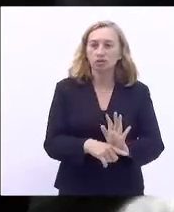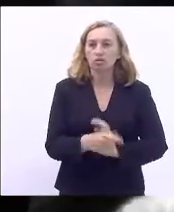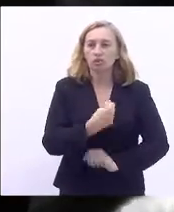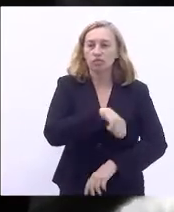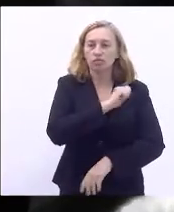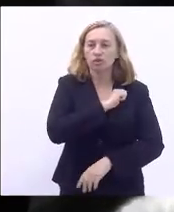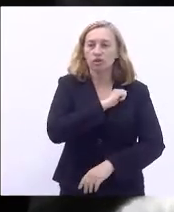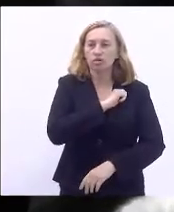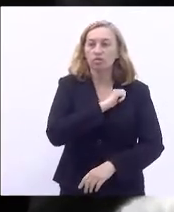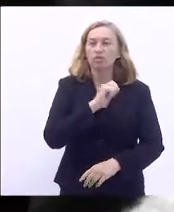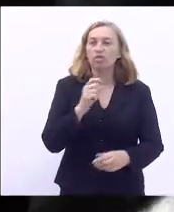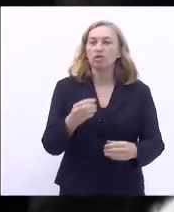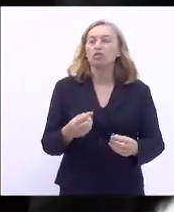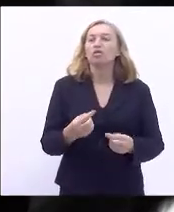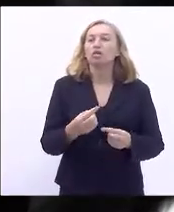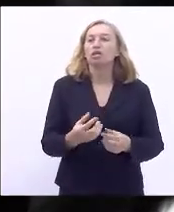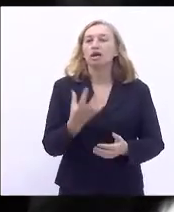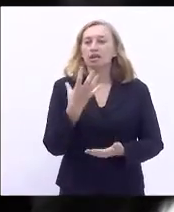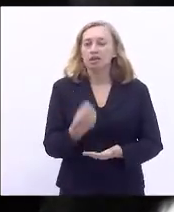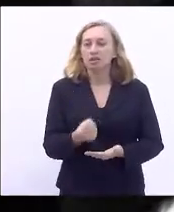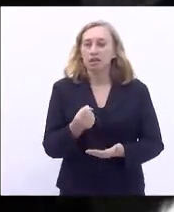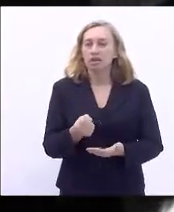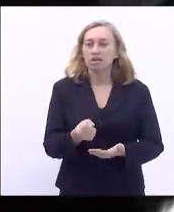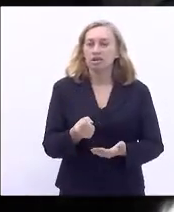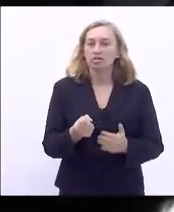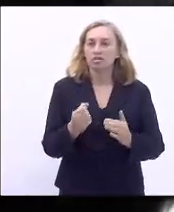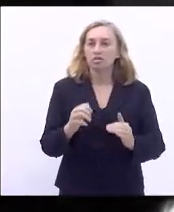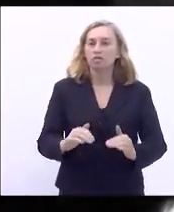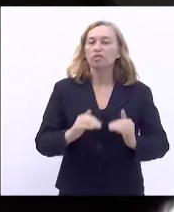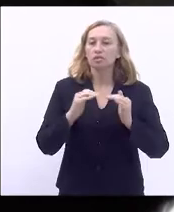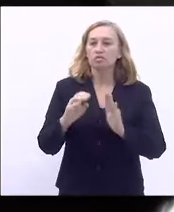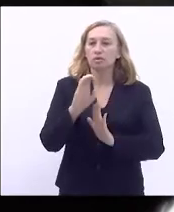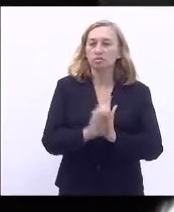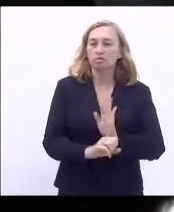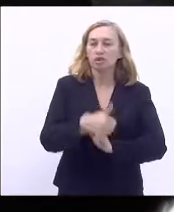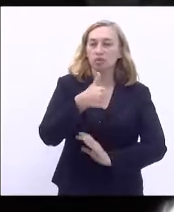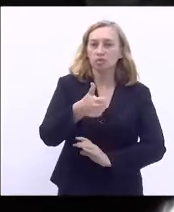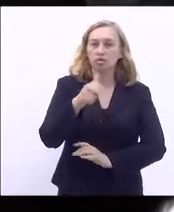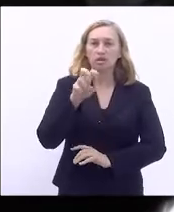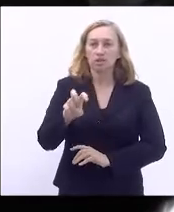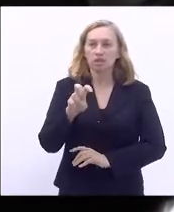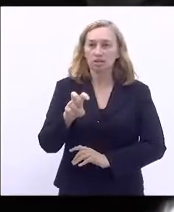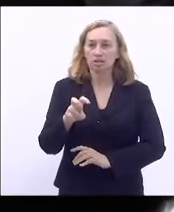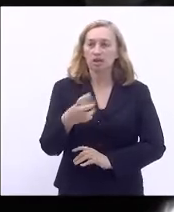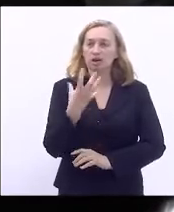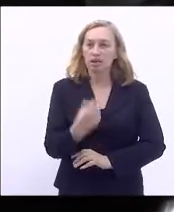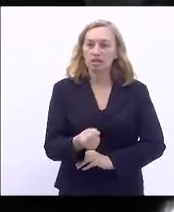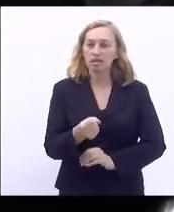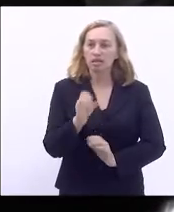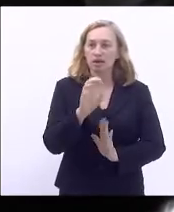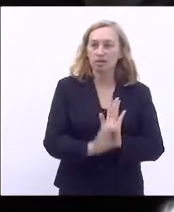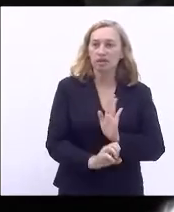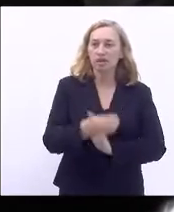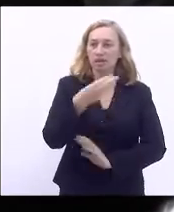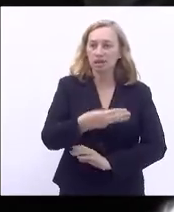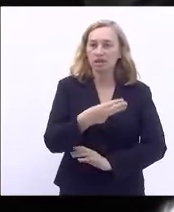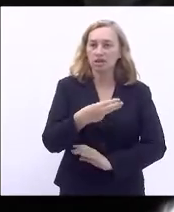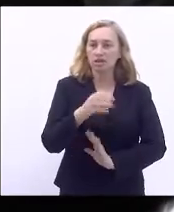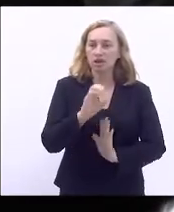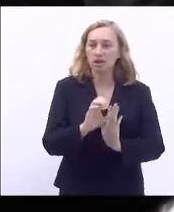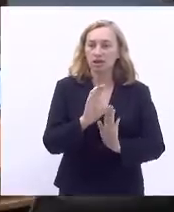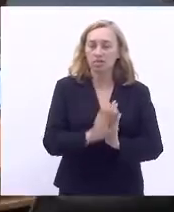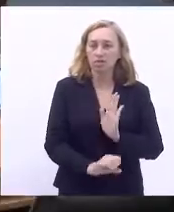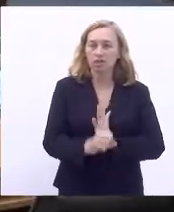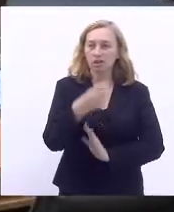divergente é favorável, com subemenda aglutinativa, as emendas 1 e 5, favorável à emenda 3 e favorável à emenda número